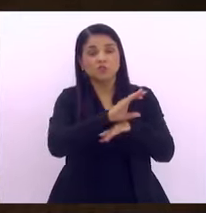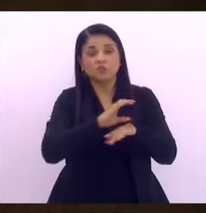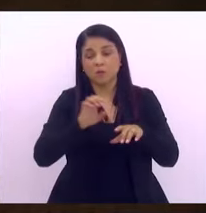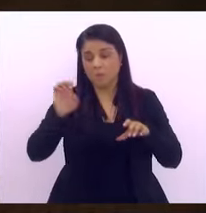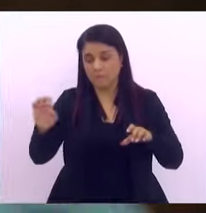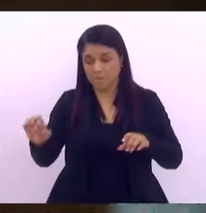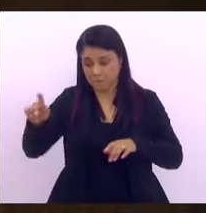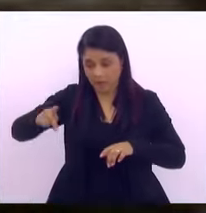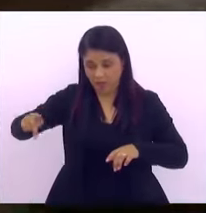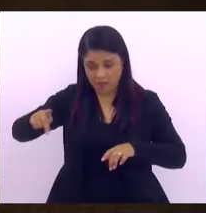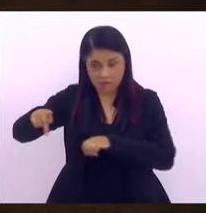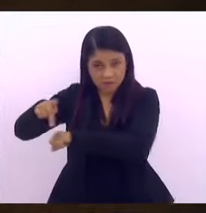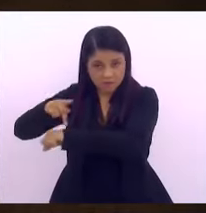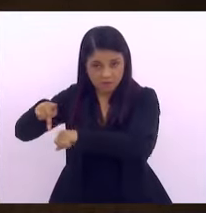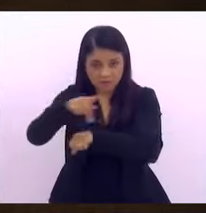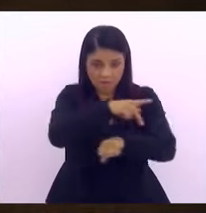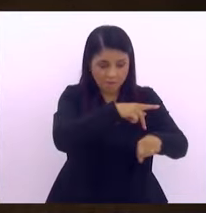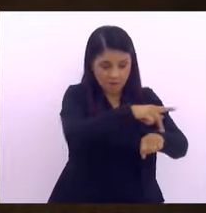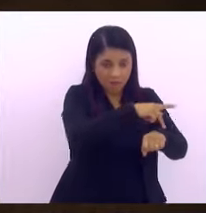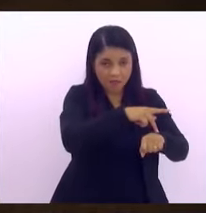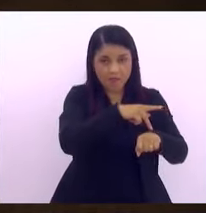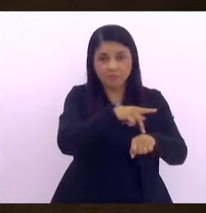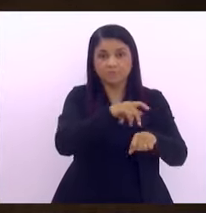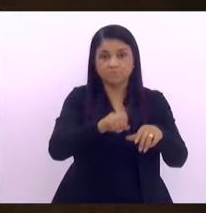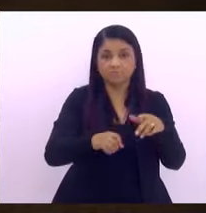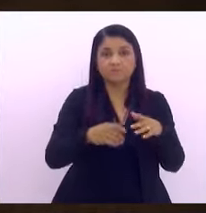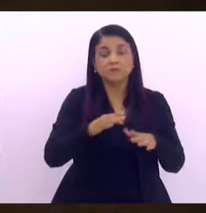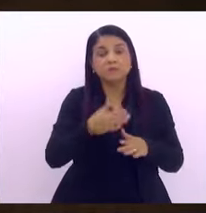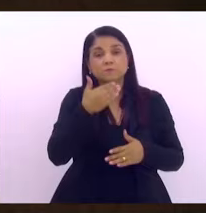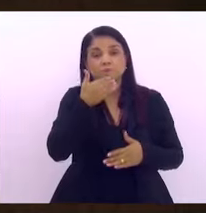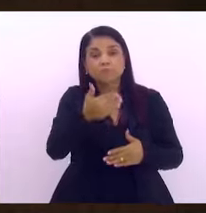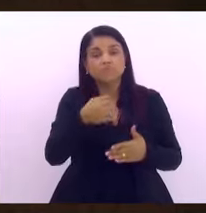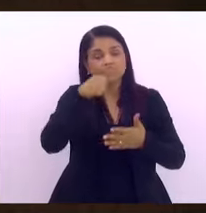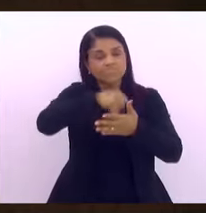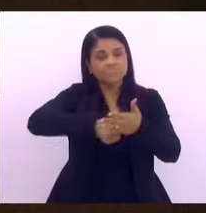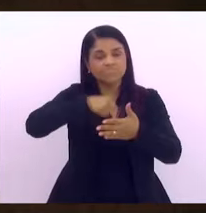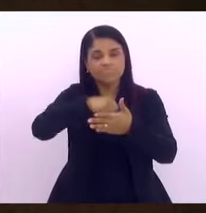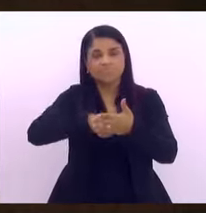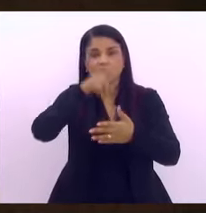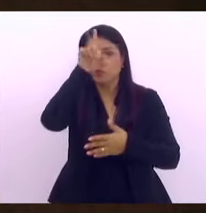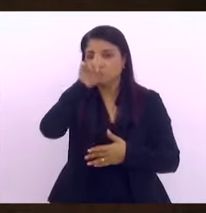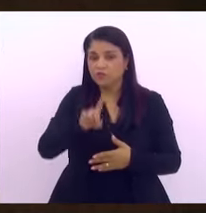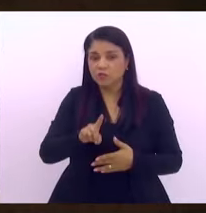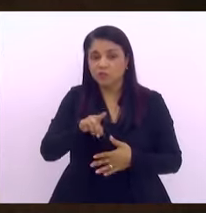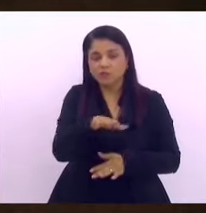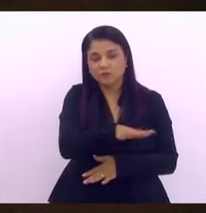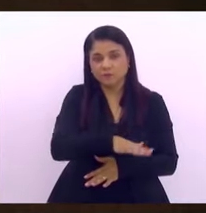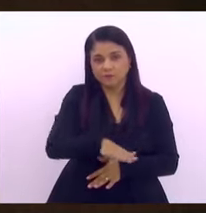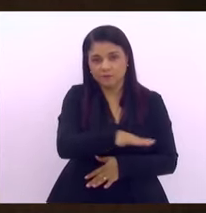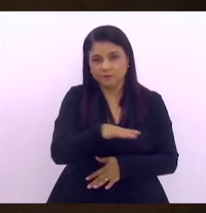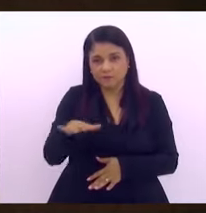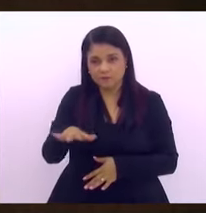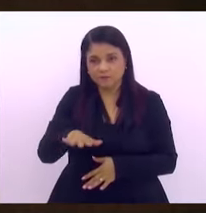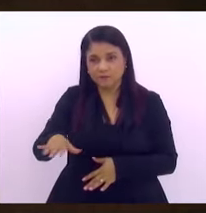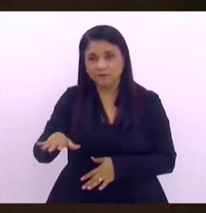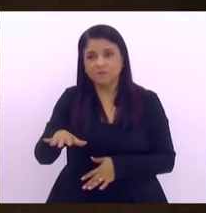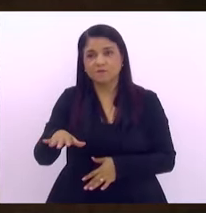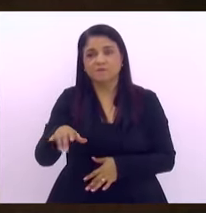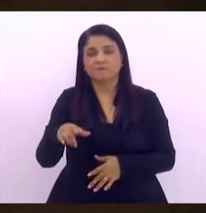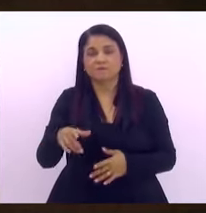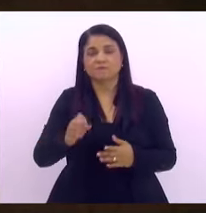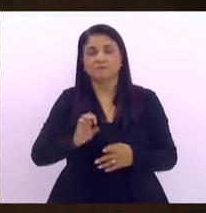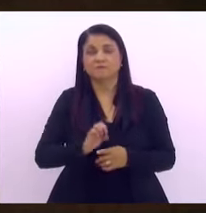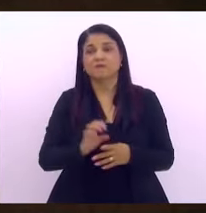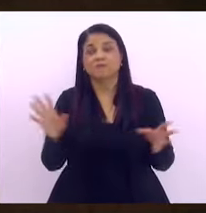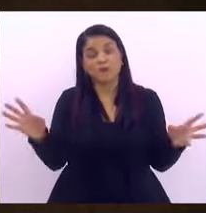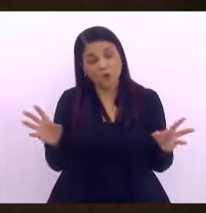serem descendentes de Sem e que reivindicam, portanto, o direito a se estabelecerem naquela terra e constituírem os seus estados. Para